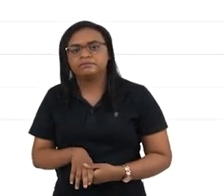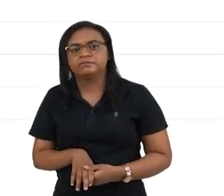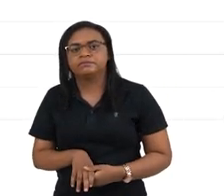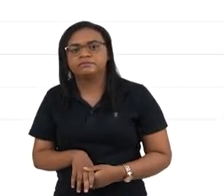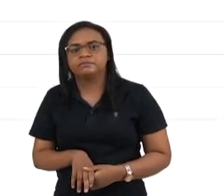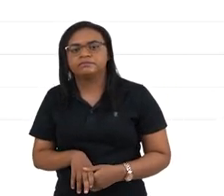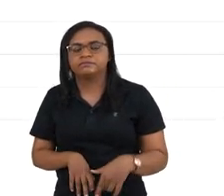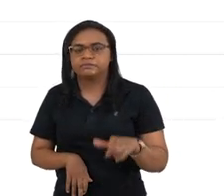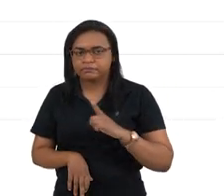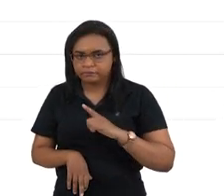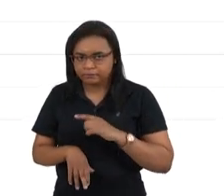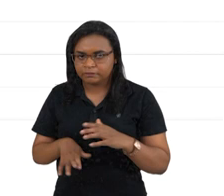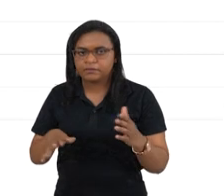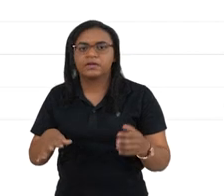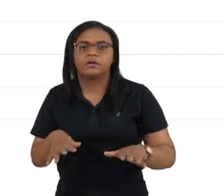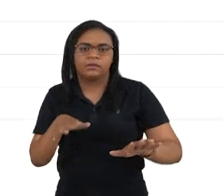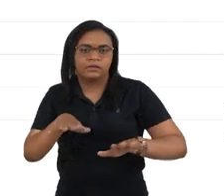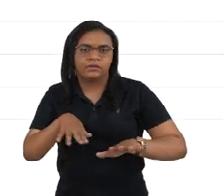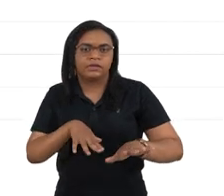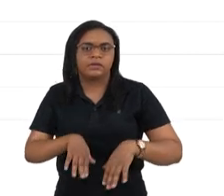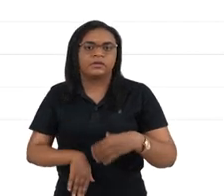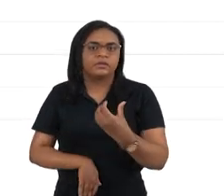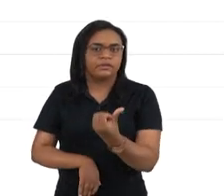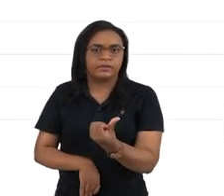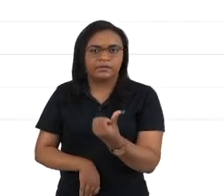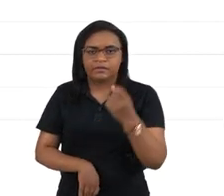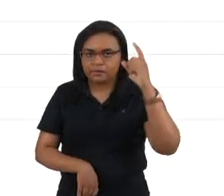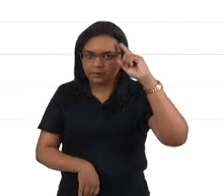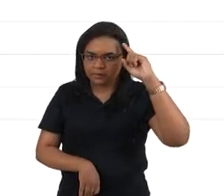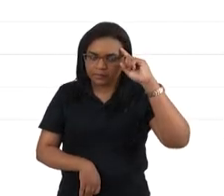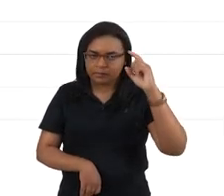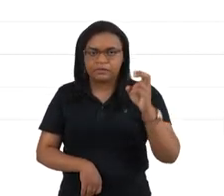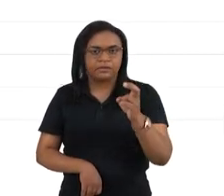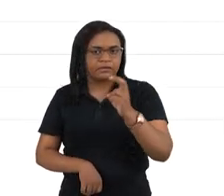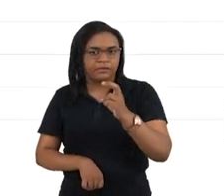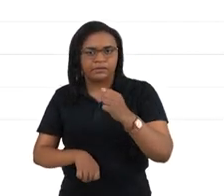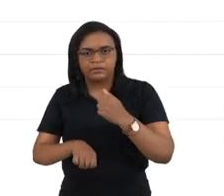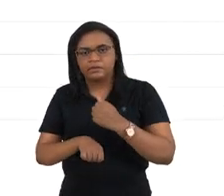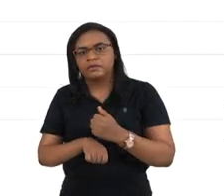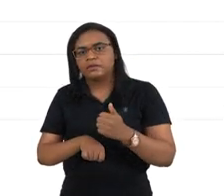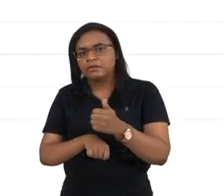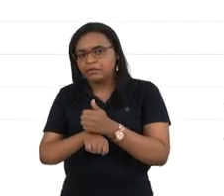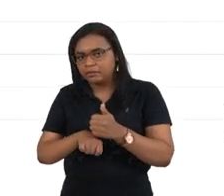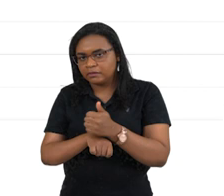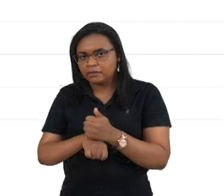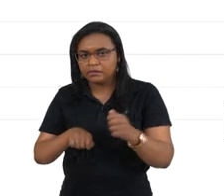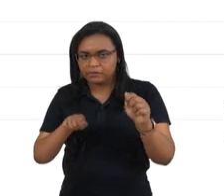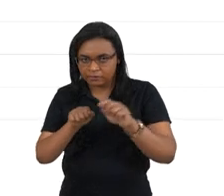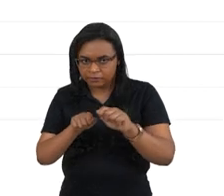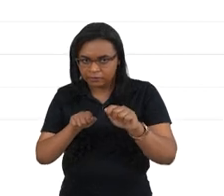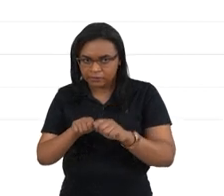Então, ó, trabalhando 6 dias, 5 operários produzem